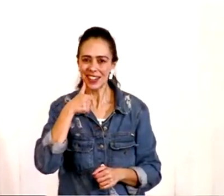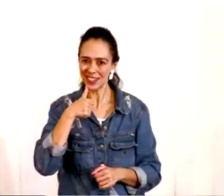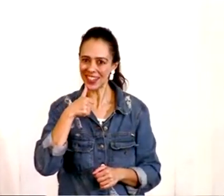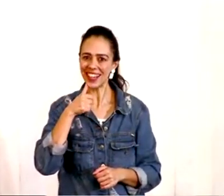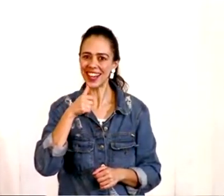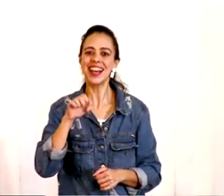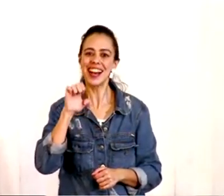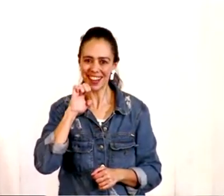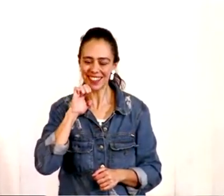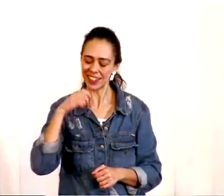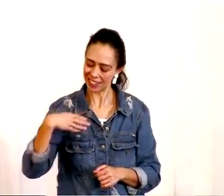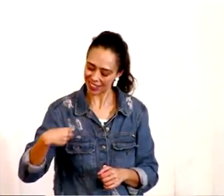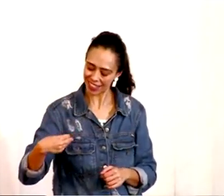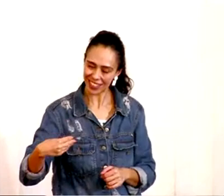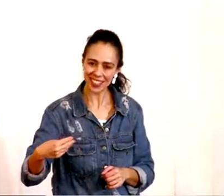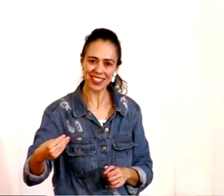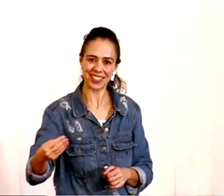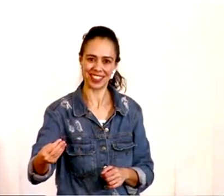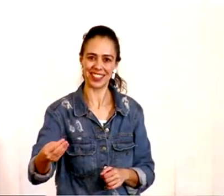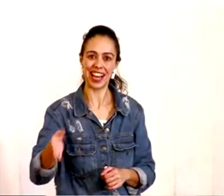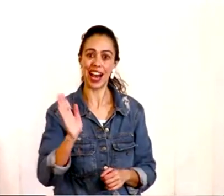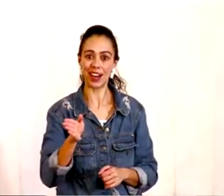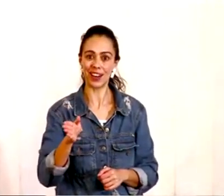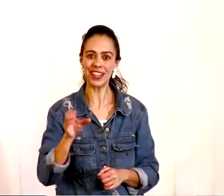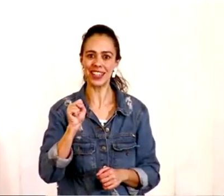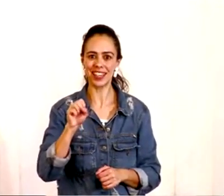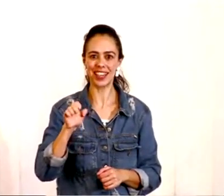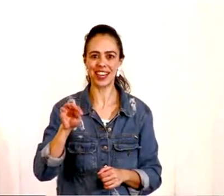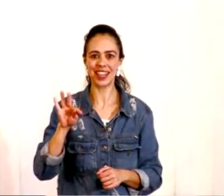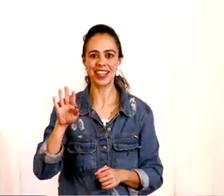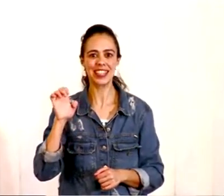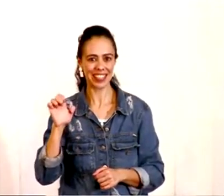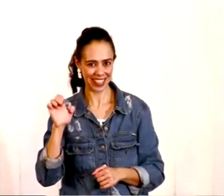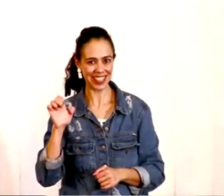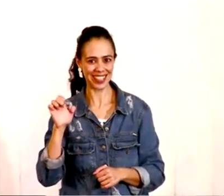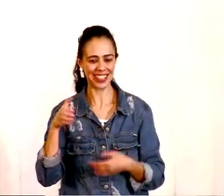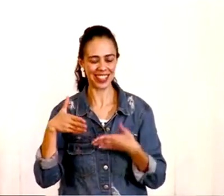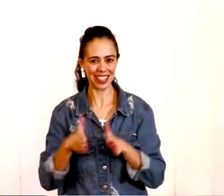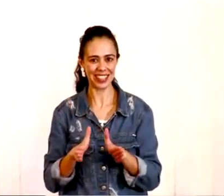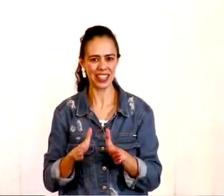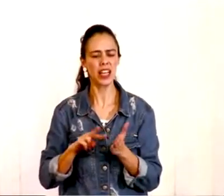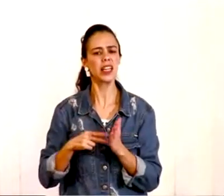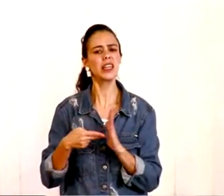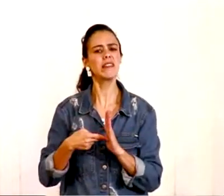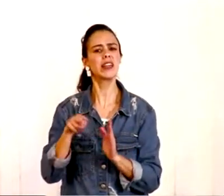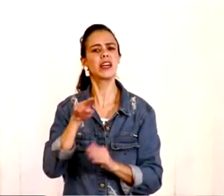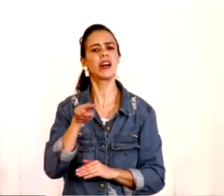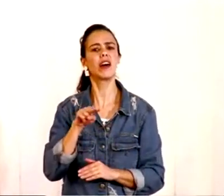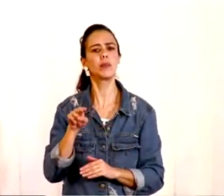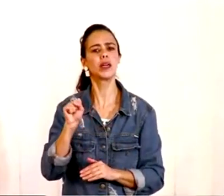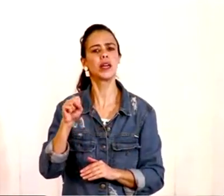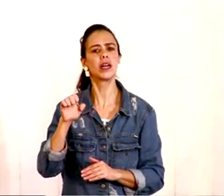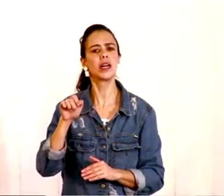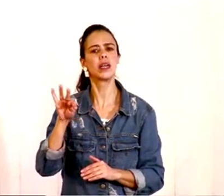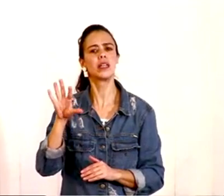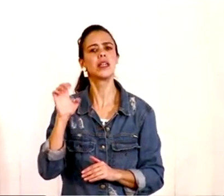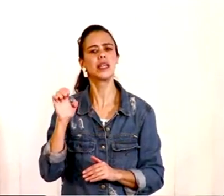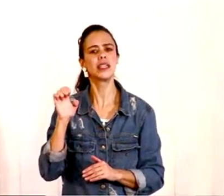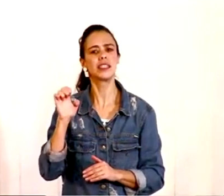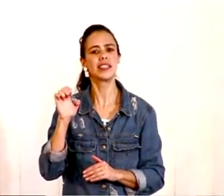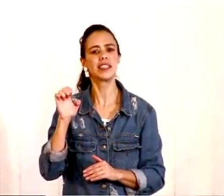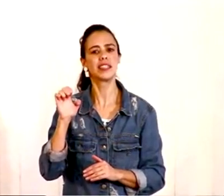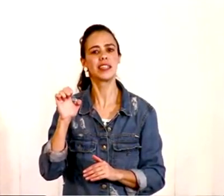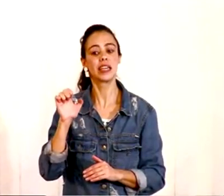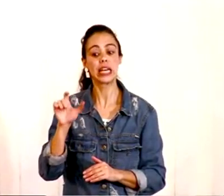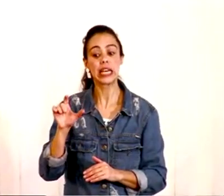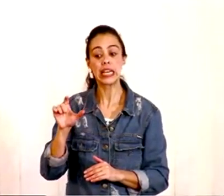agora em Sete. Sete, querido, significa designado. Esse foi